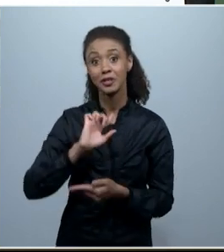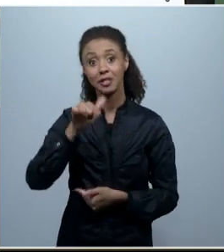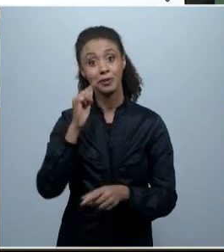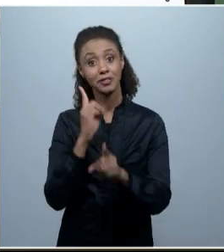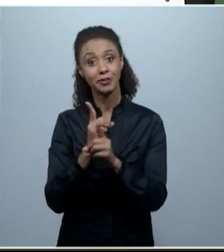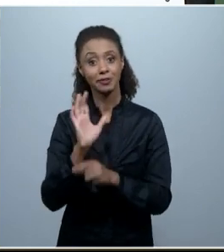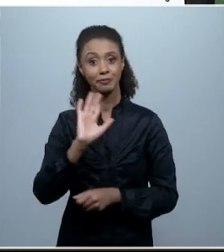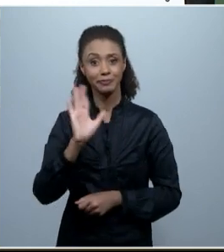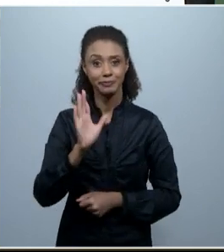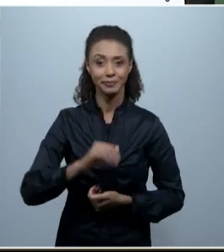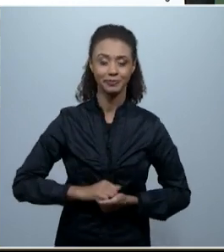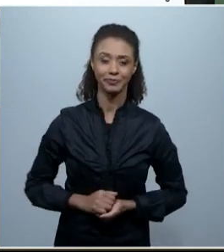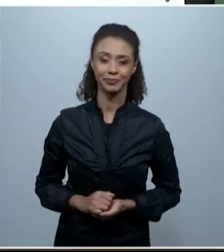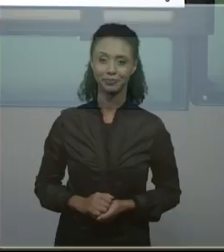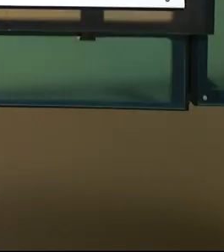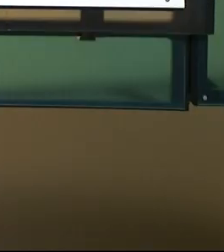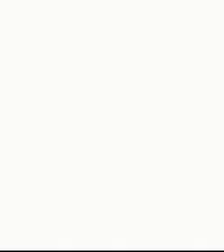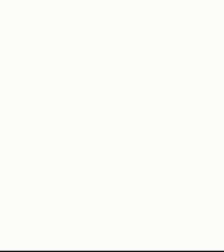breve